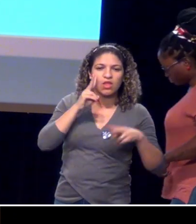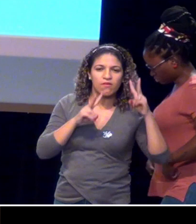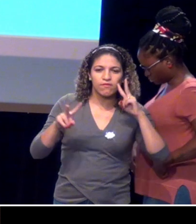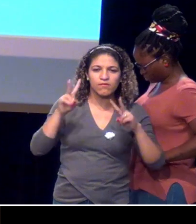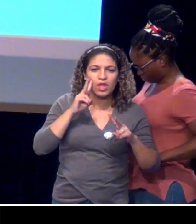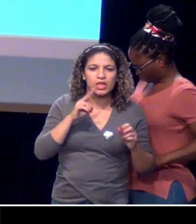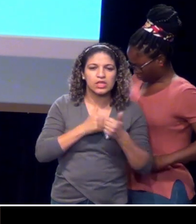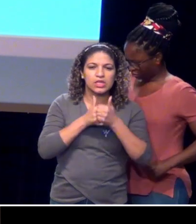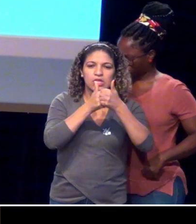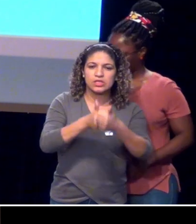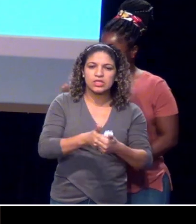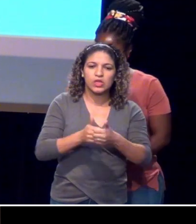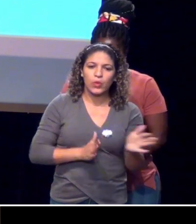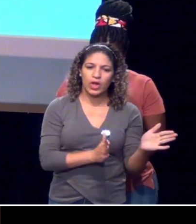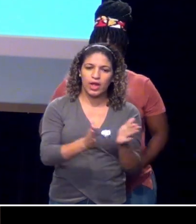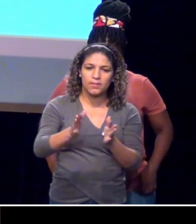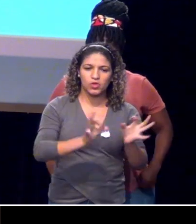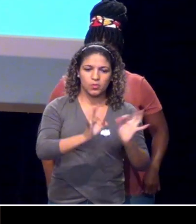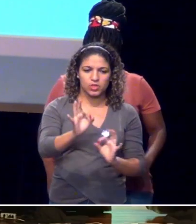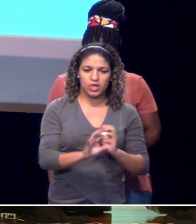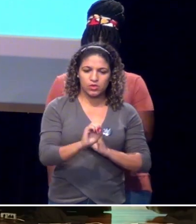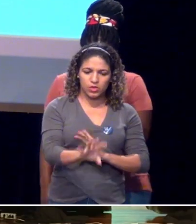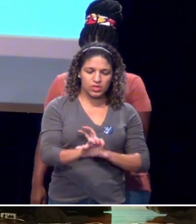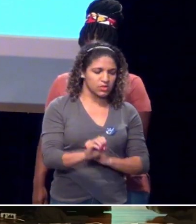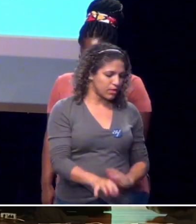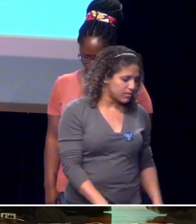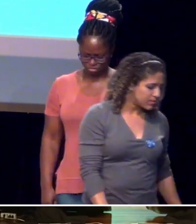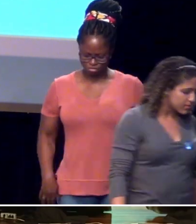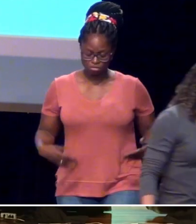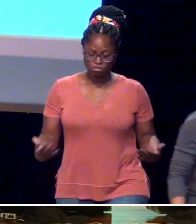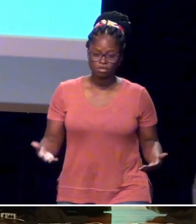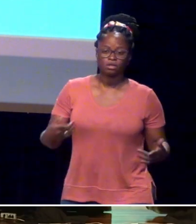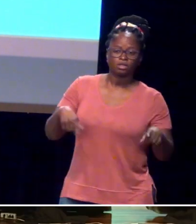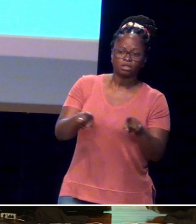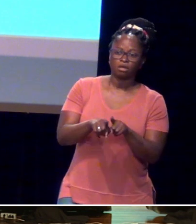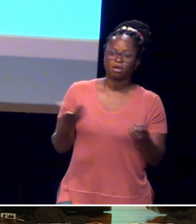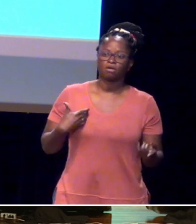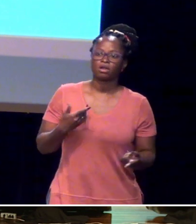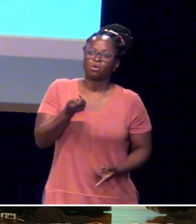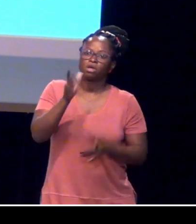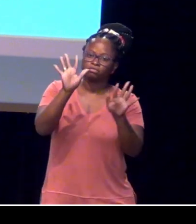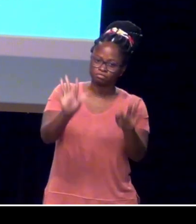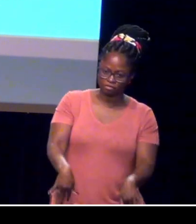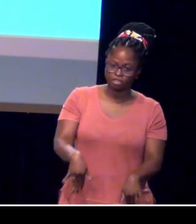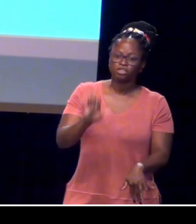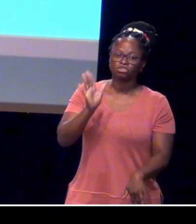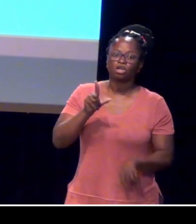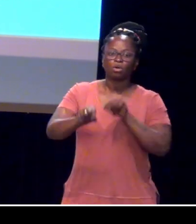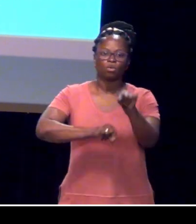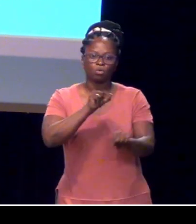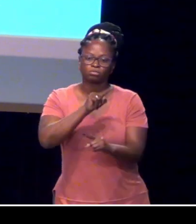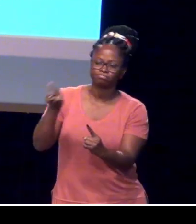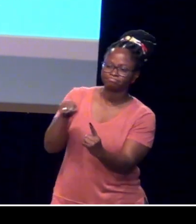vista, seguindo o seu caminho de projeto educacional. E, para finalizar,